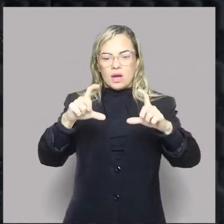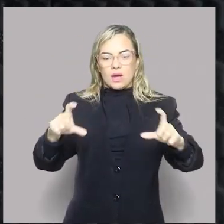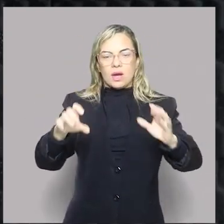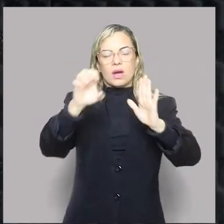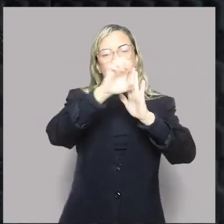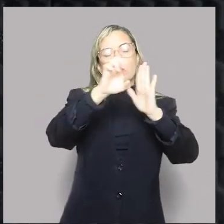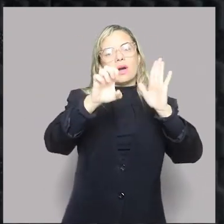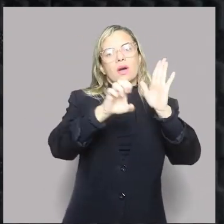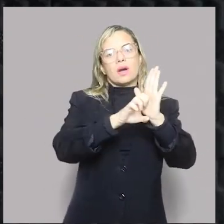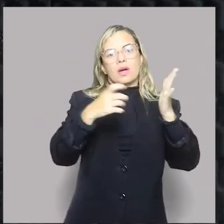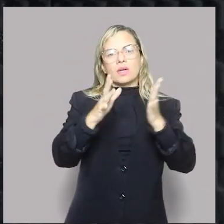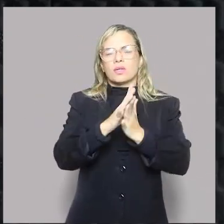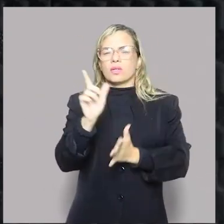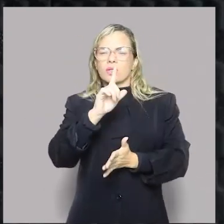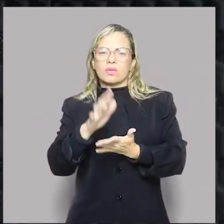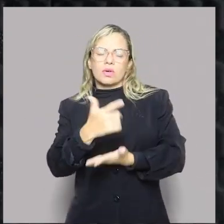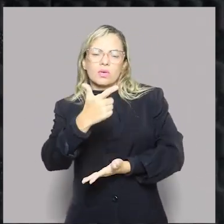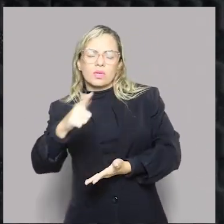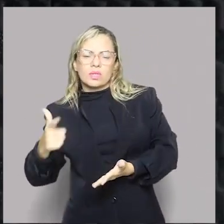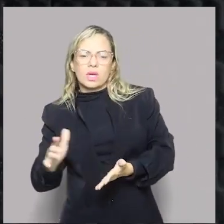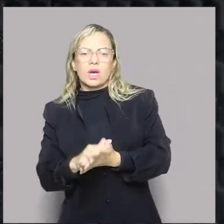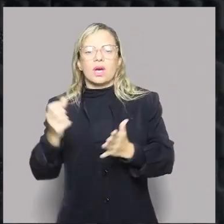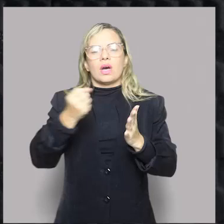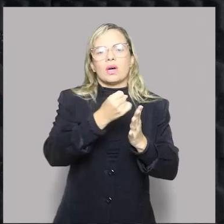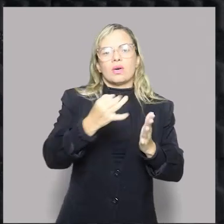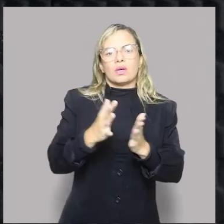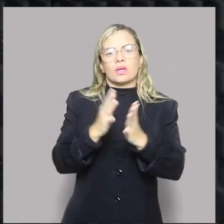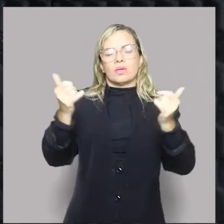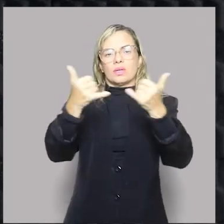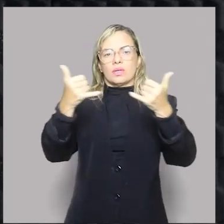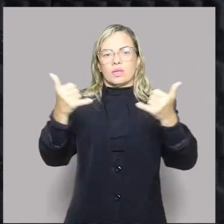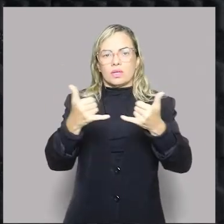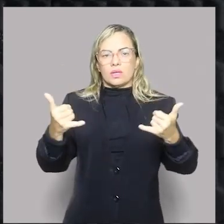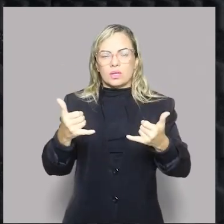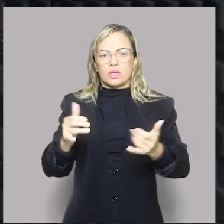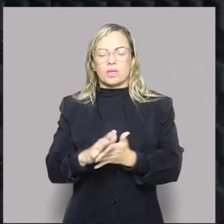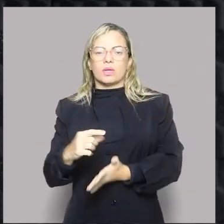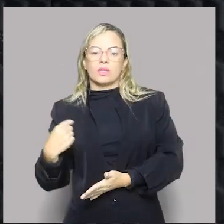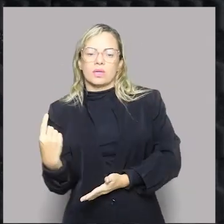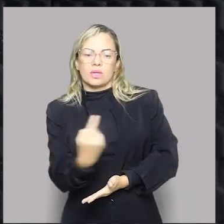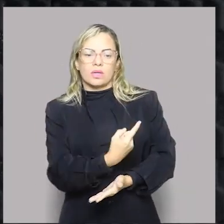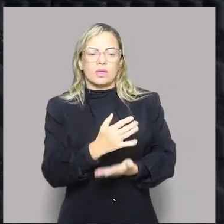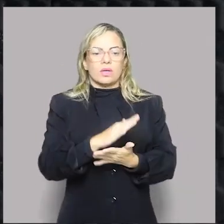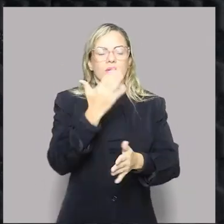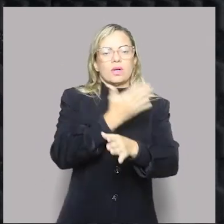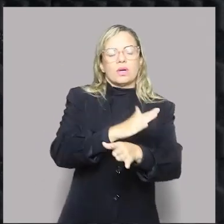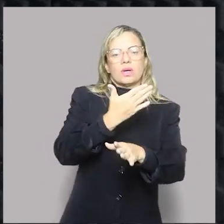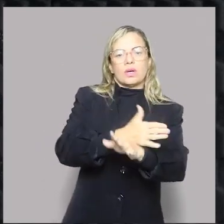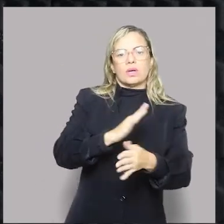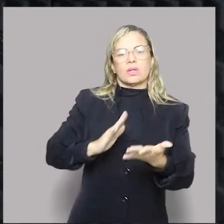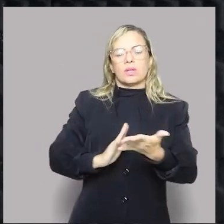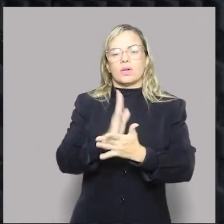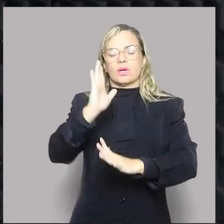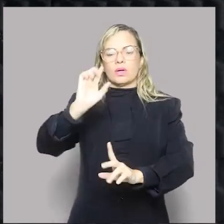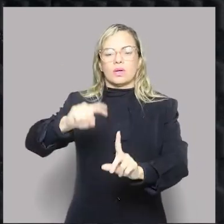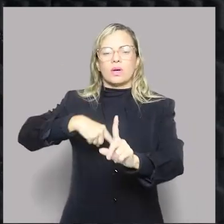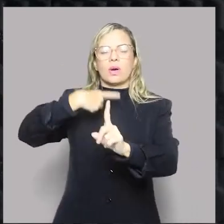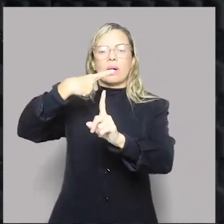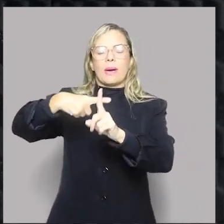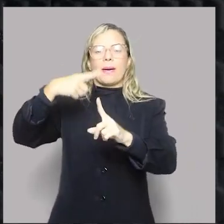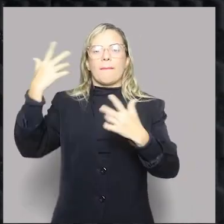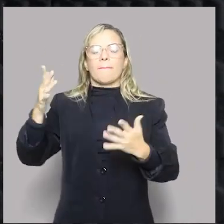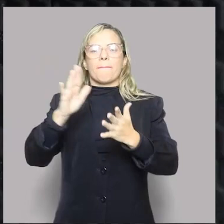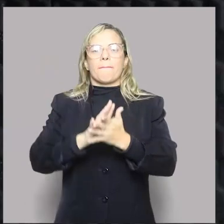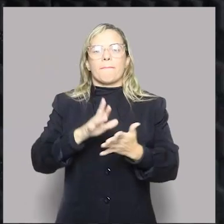chamados de parágrafos mediais, a saber, o desenvolvimento 1 e o desenvolvimento 2. É bem verdade que todas